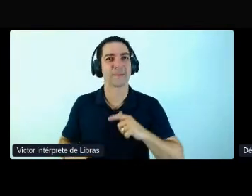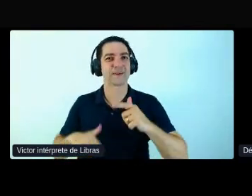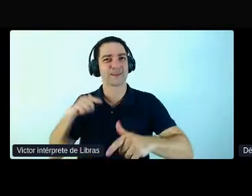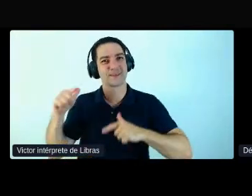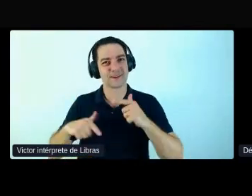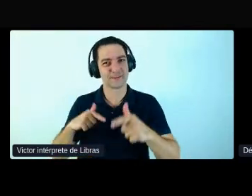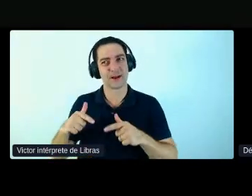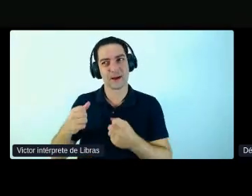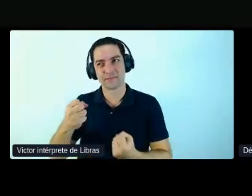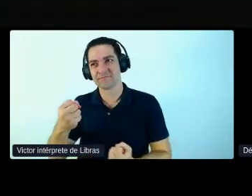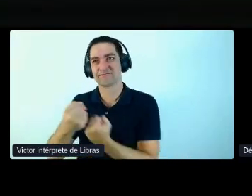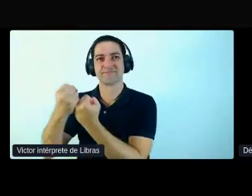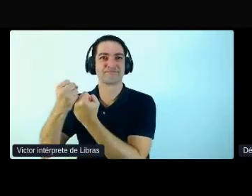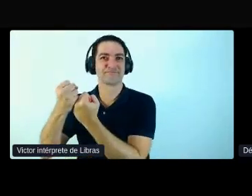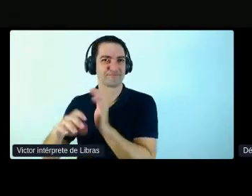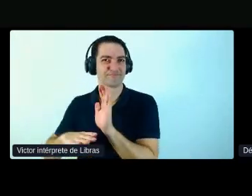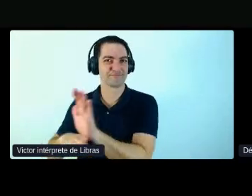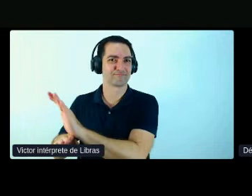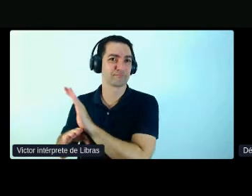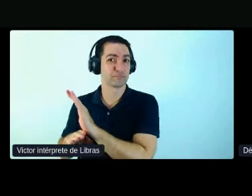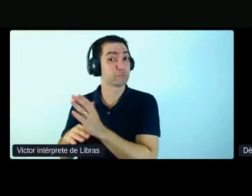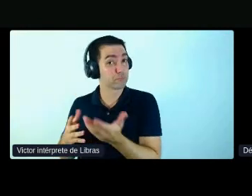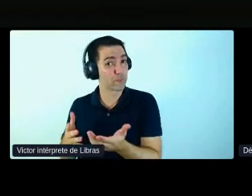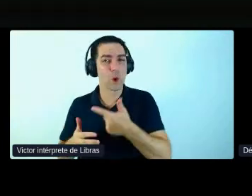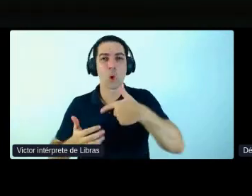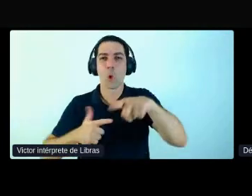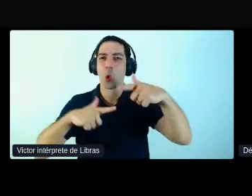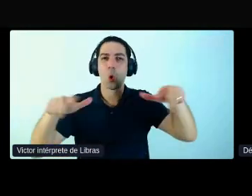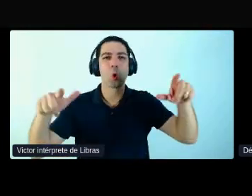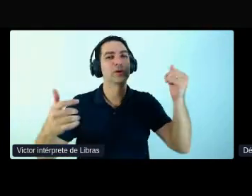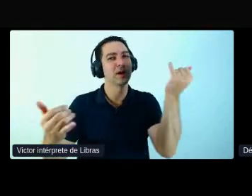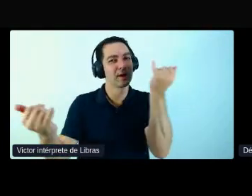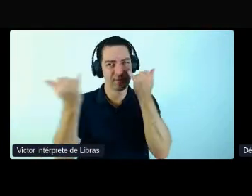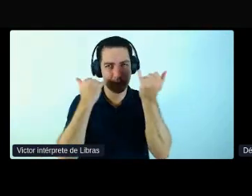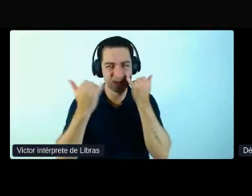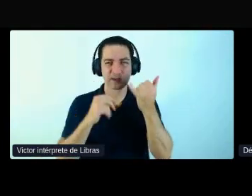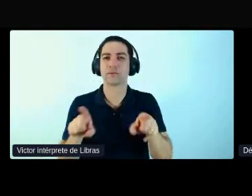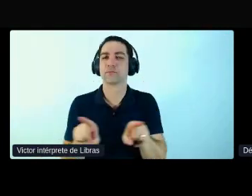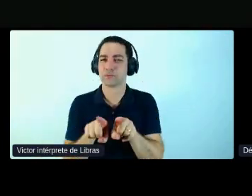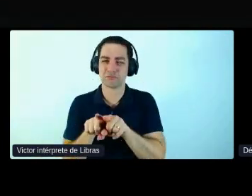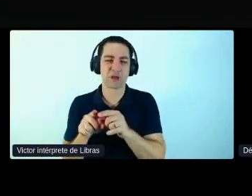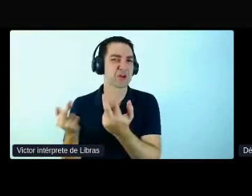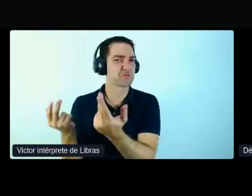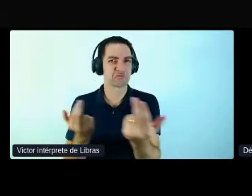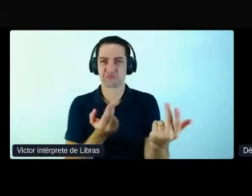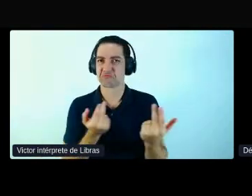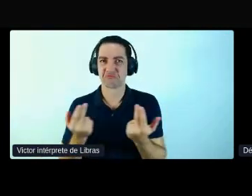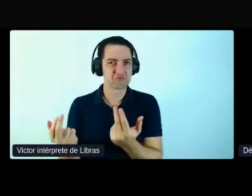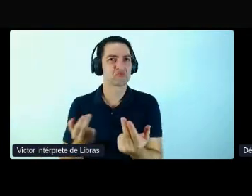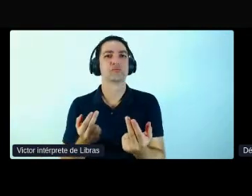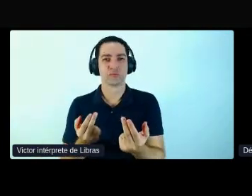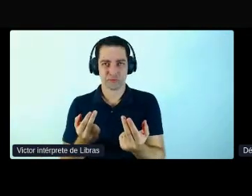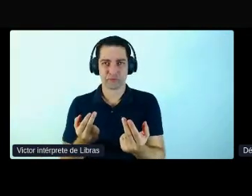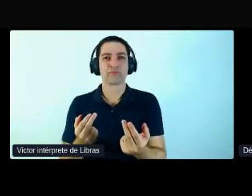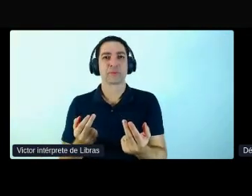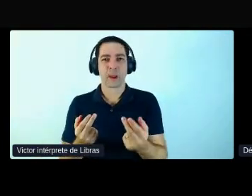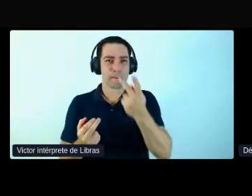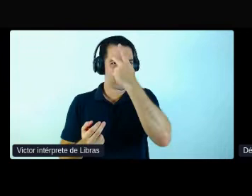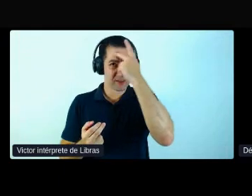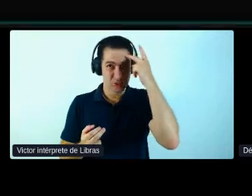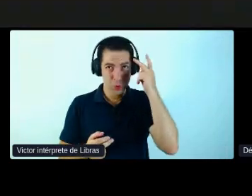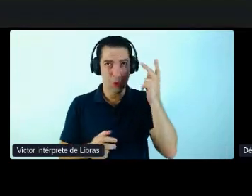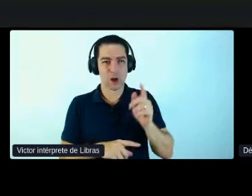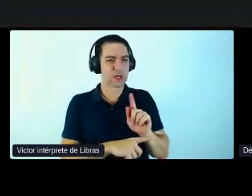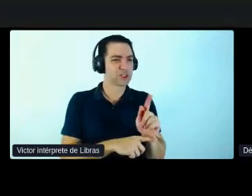estão não só usando o nosso sistema, mas também é, administrando, gerindo ele ali.